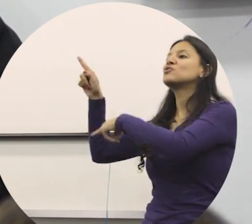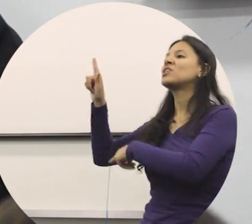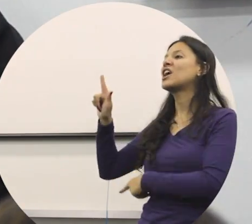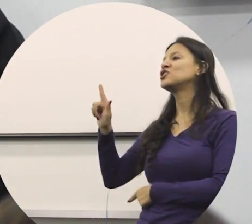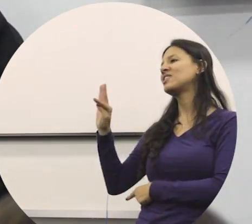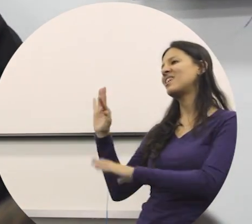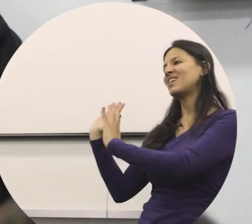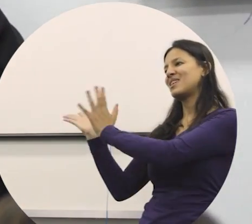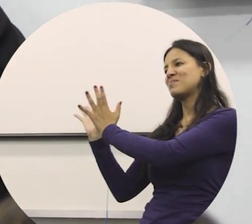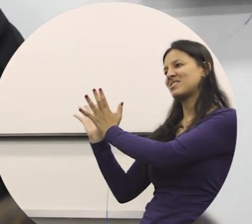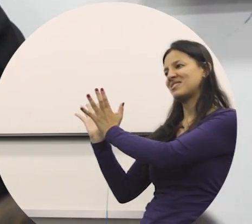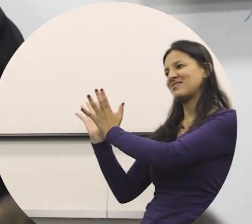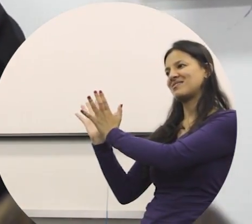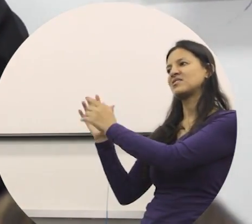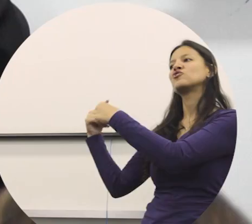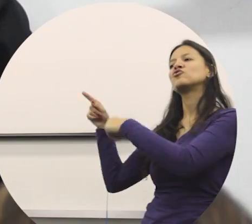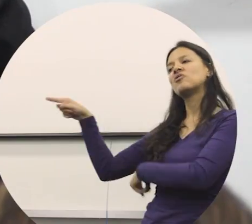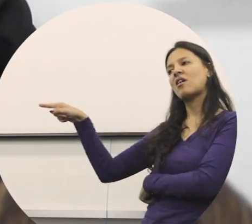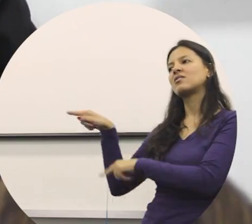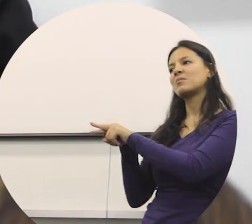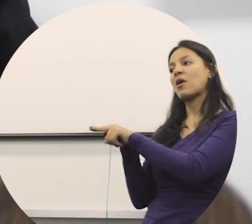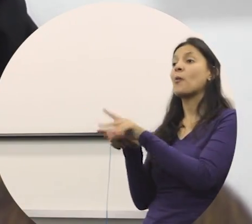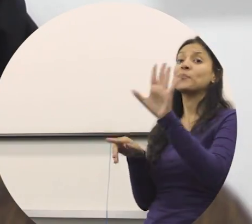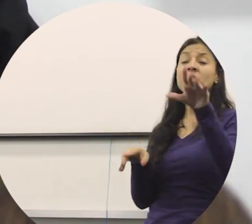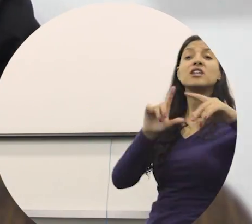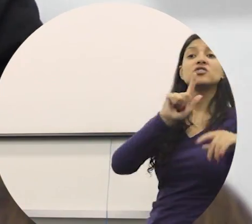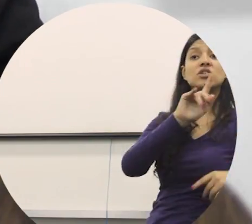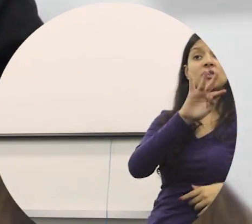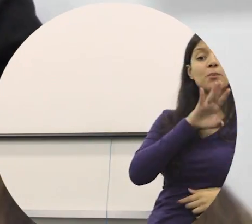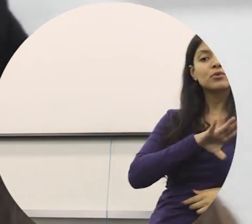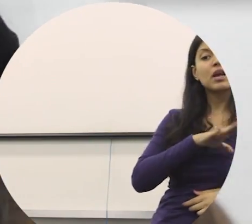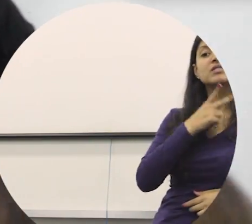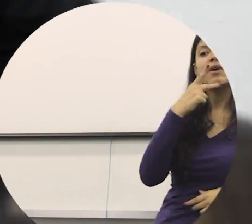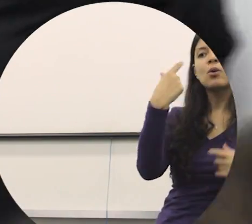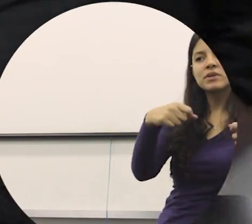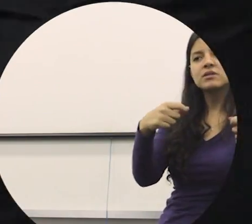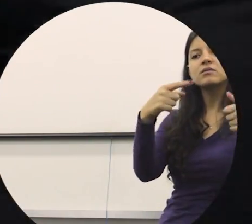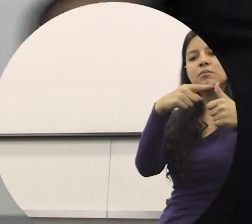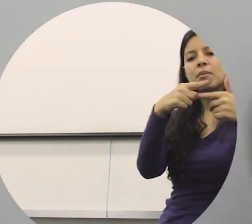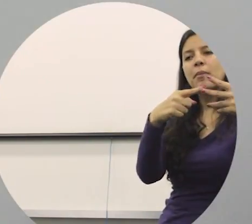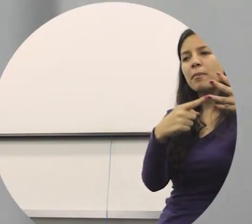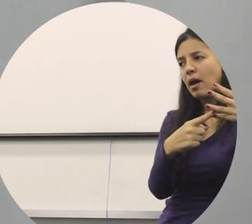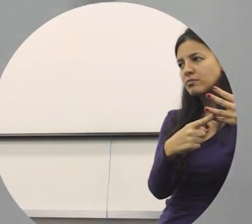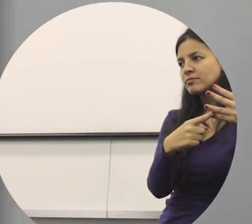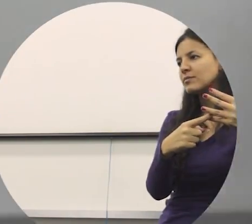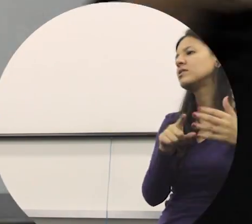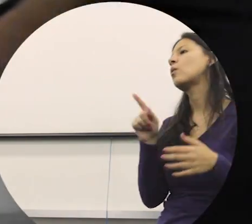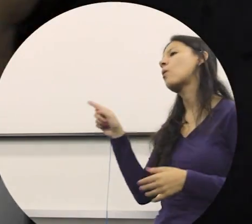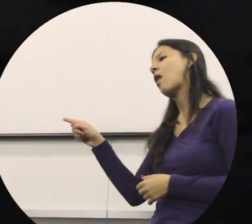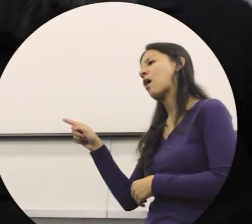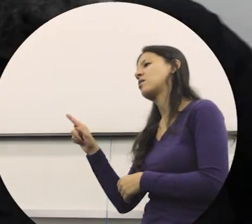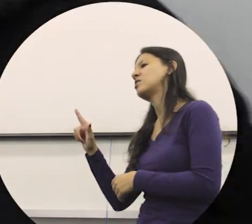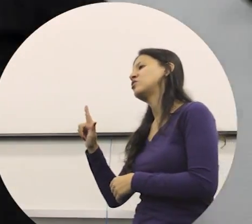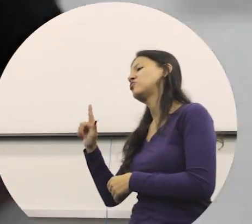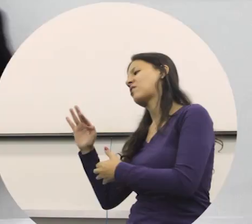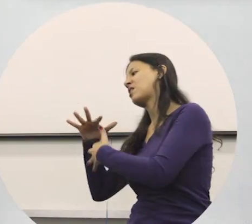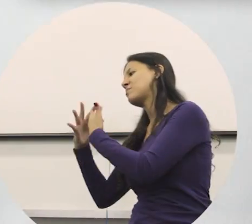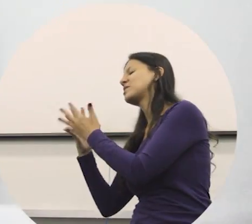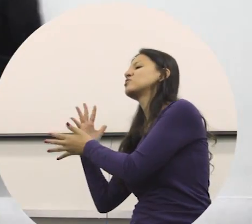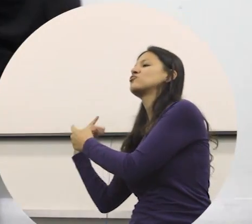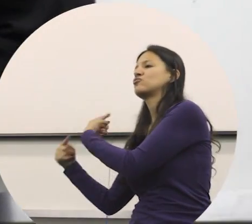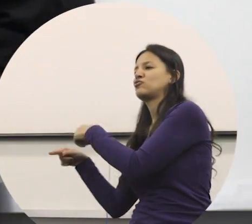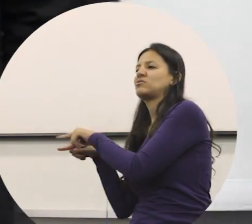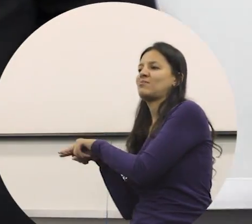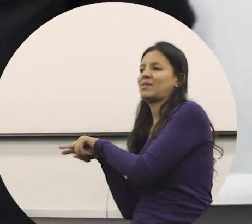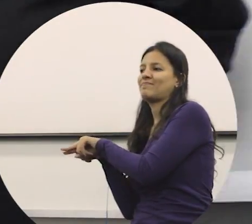uma necessidade do qual o GT de Português disse que precisa ter isso, né? Precisa pensar nisso, porque acho que